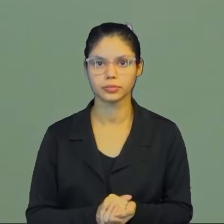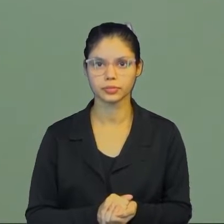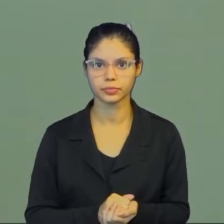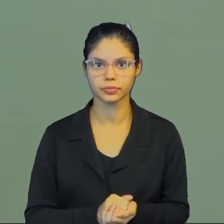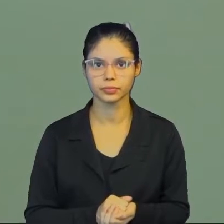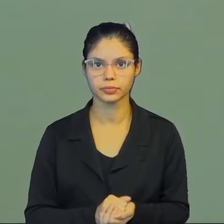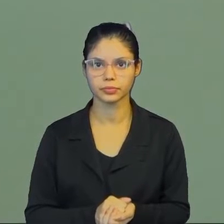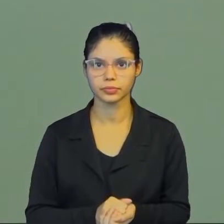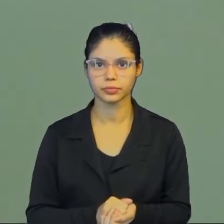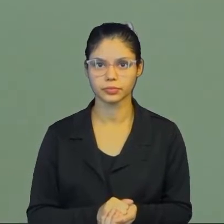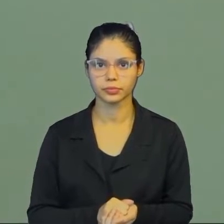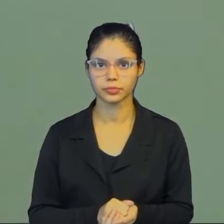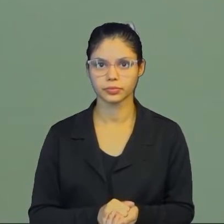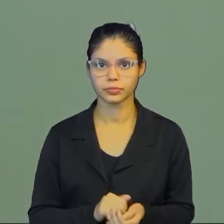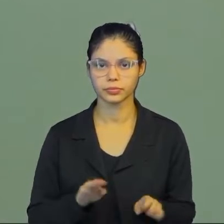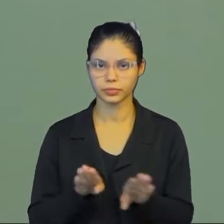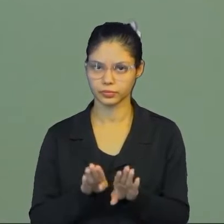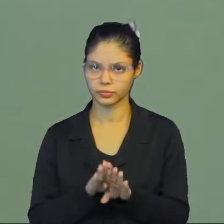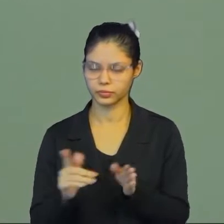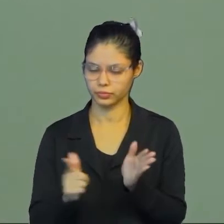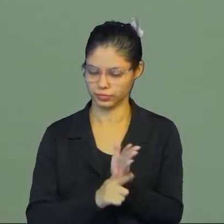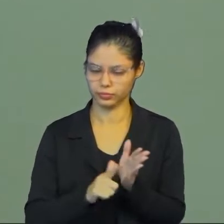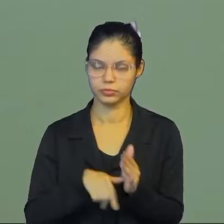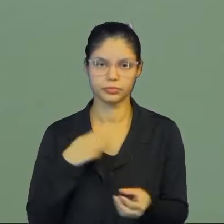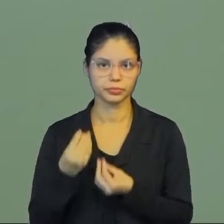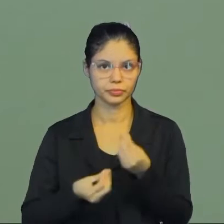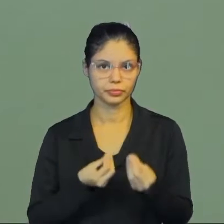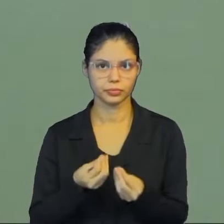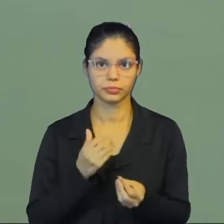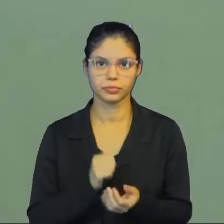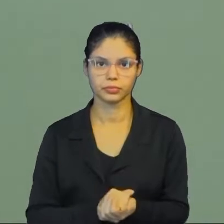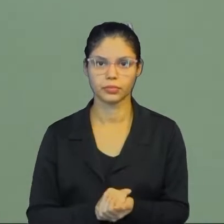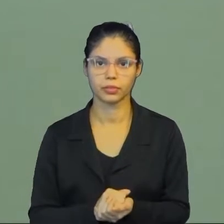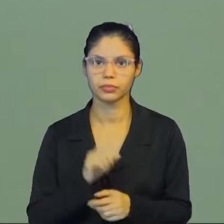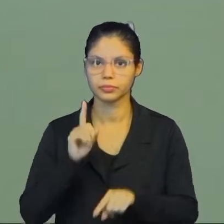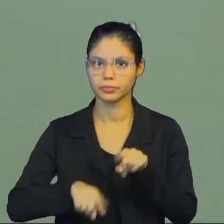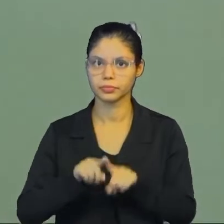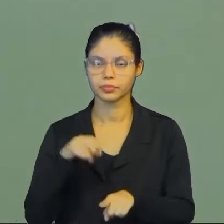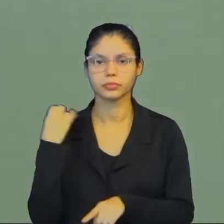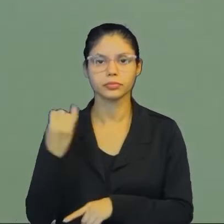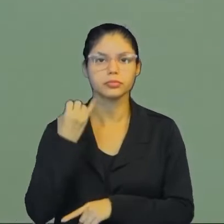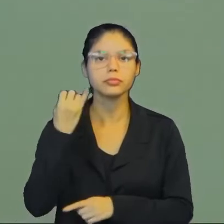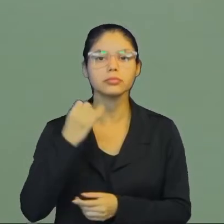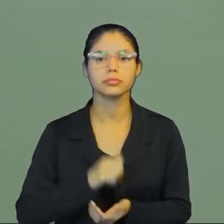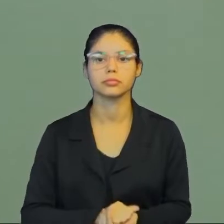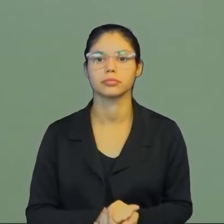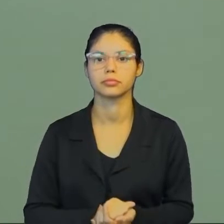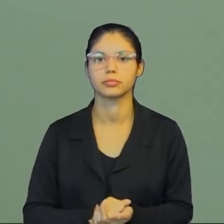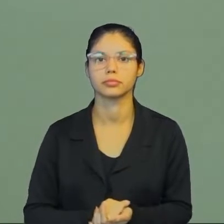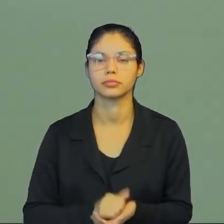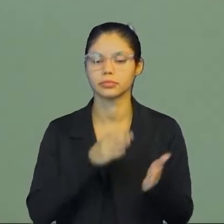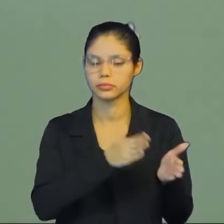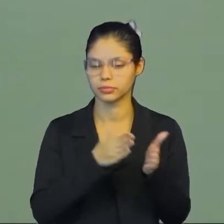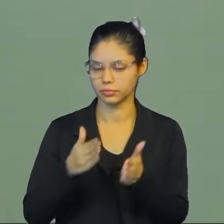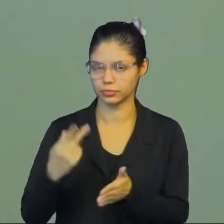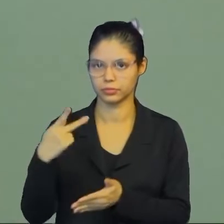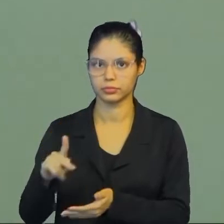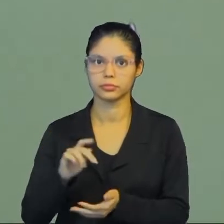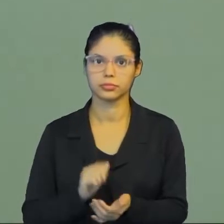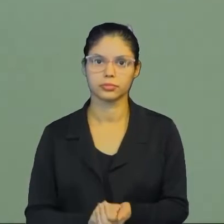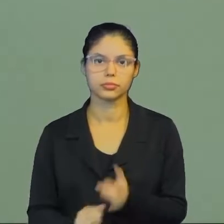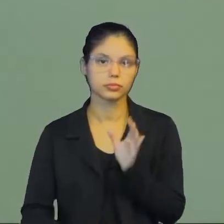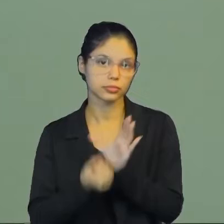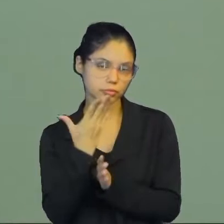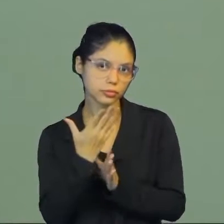técnica aí você vai utilizar o papel como sendo o seu material principal. A partir daí, você